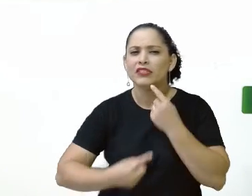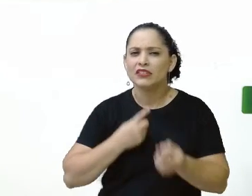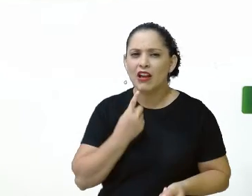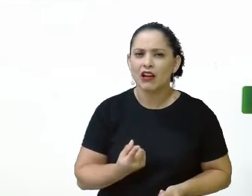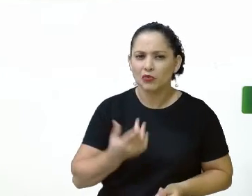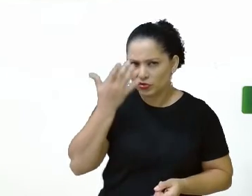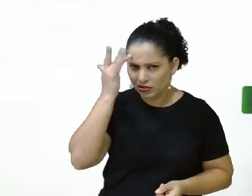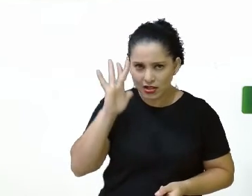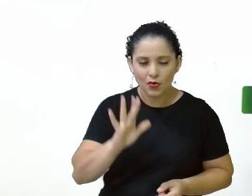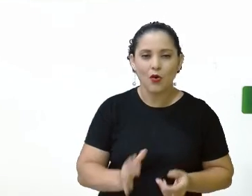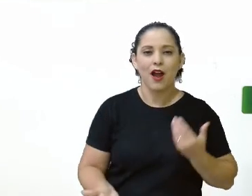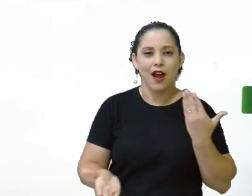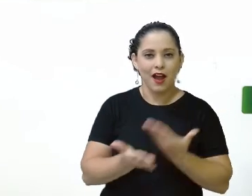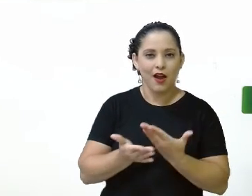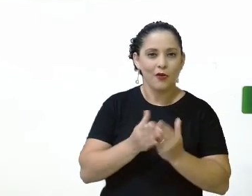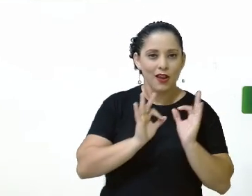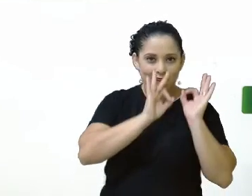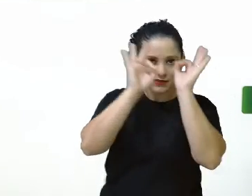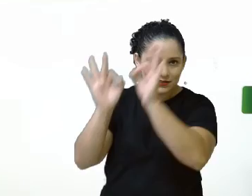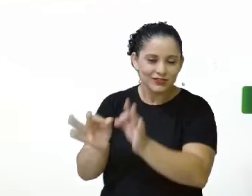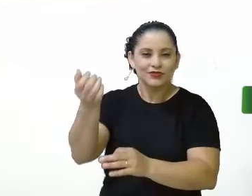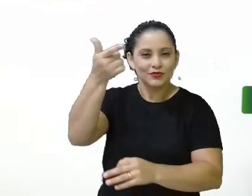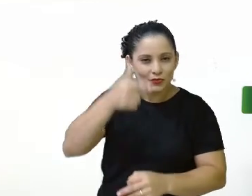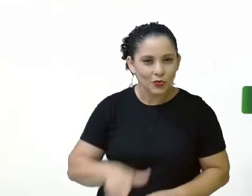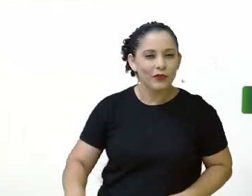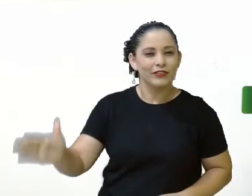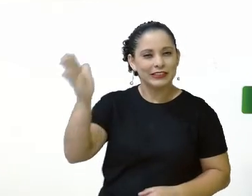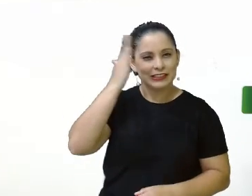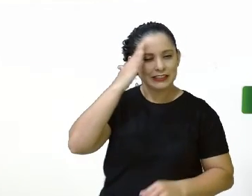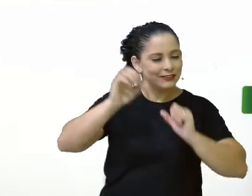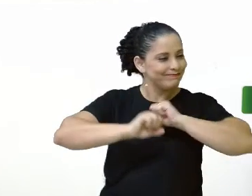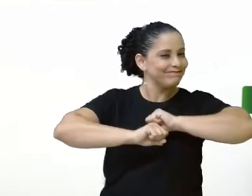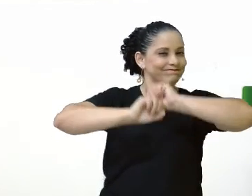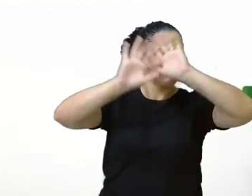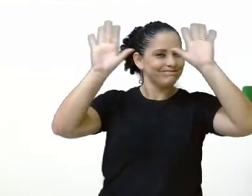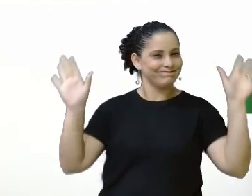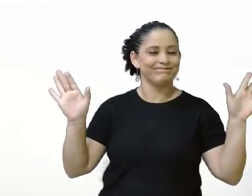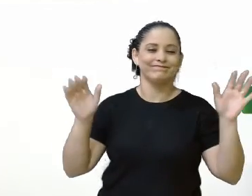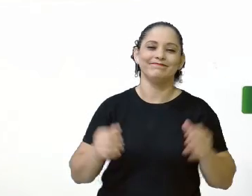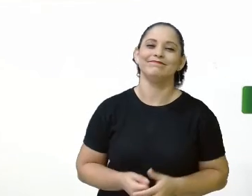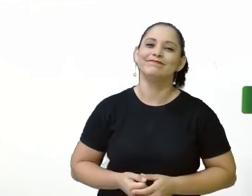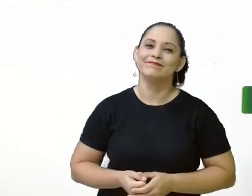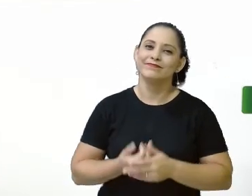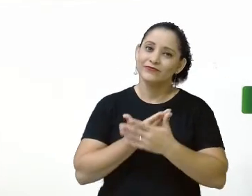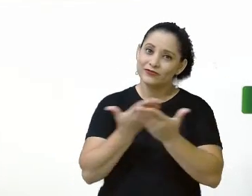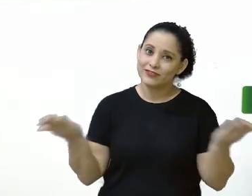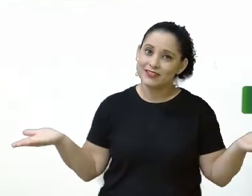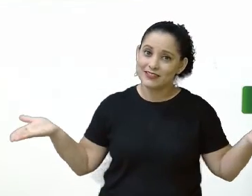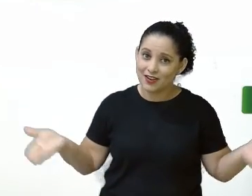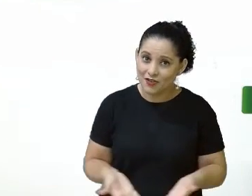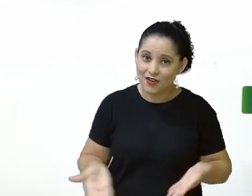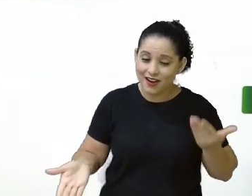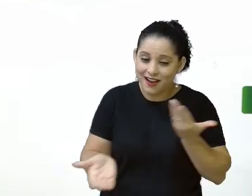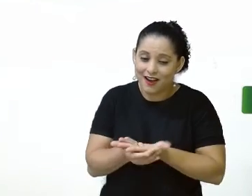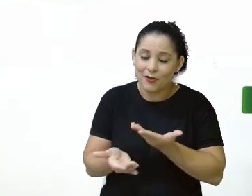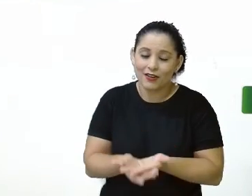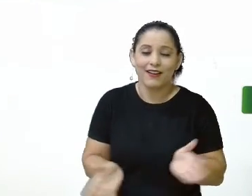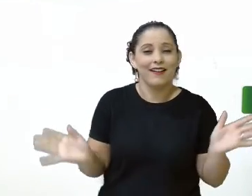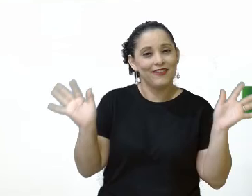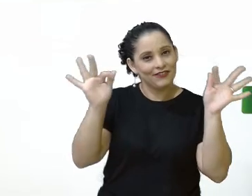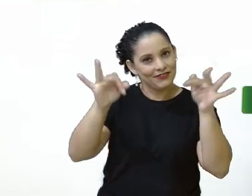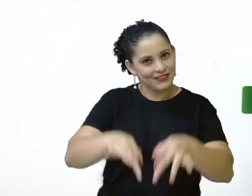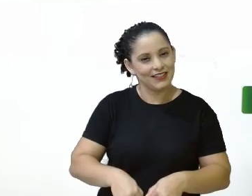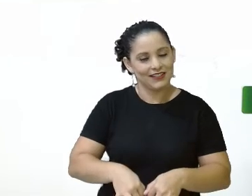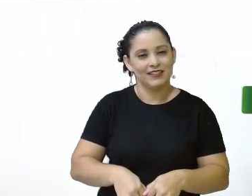essa aula novamente que você vai entender direitinho. Pessoal, por hoje a nossa aula chegou ao